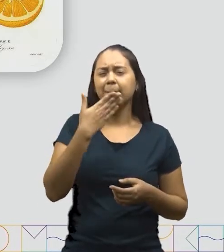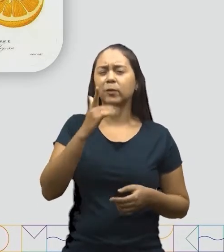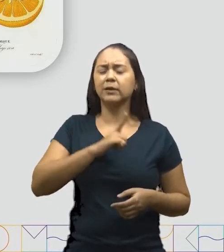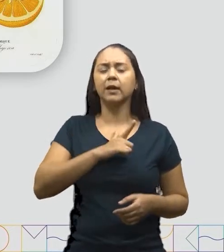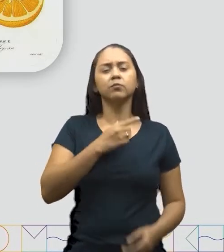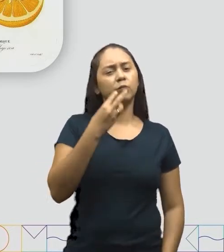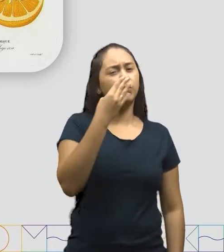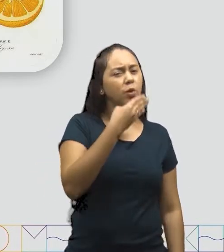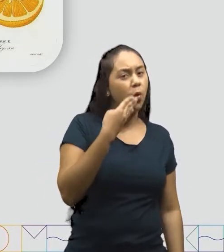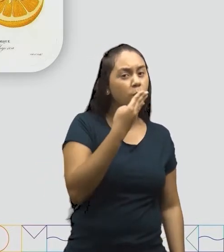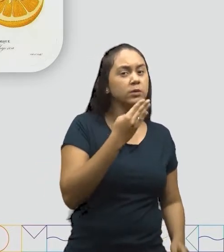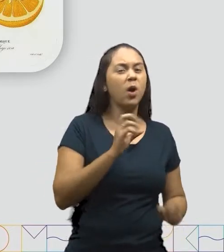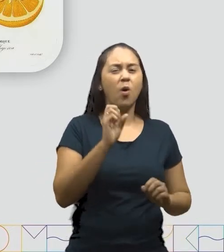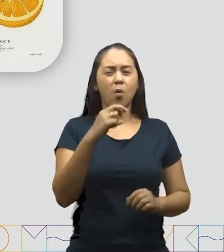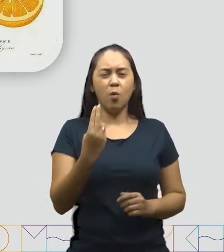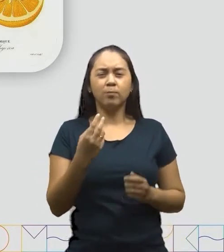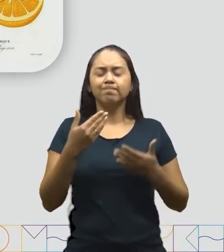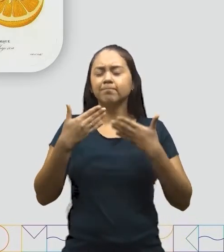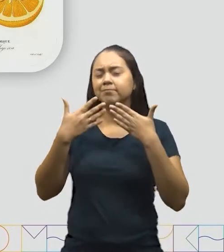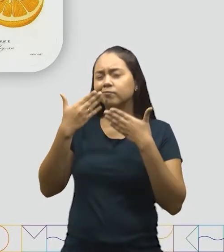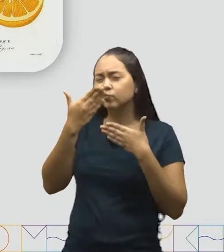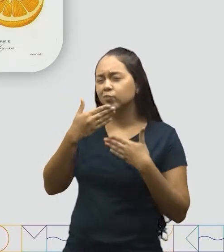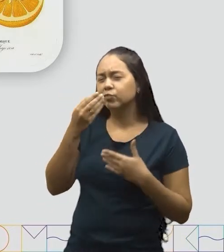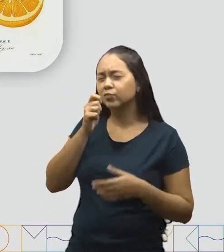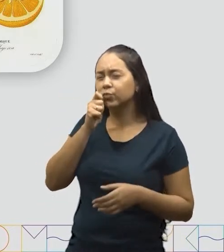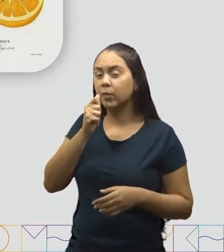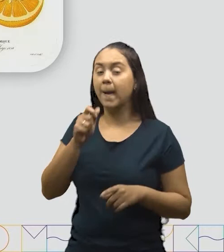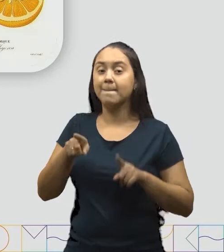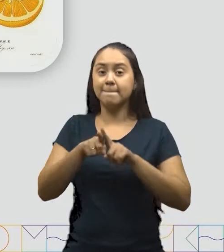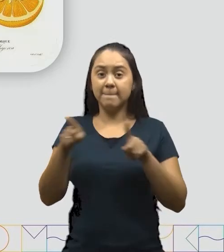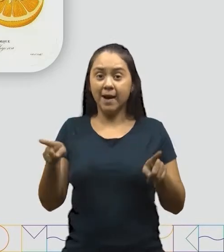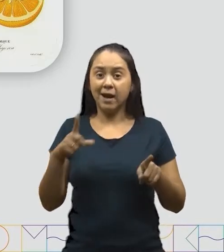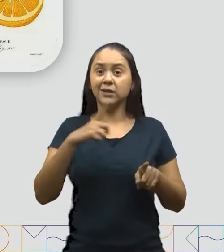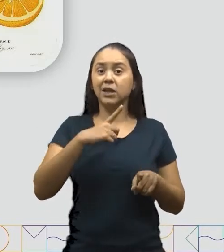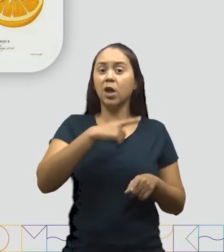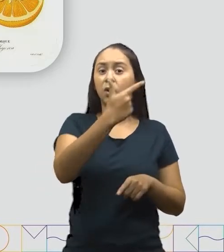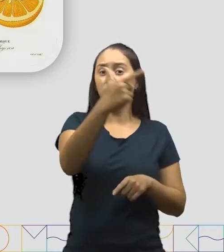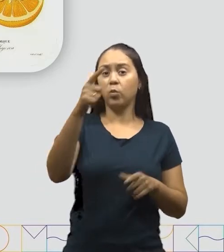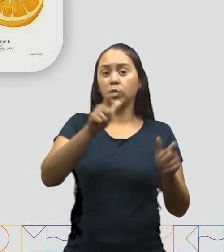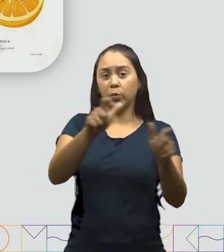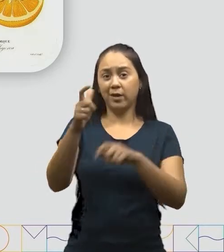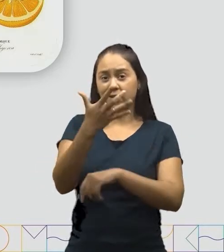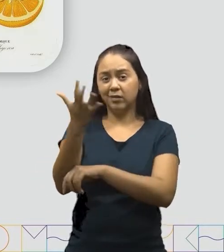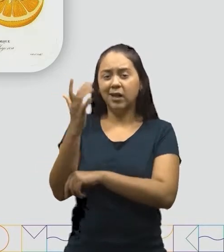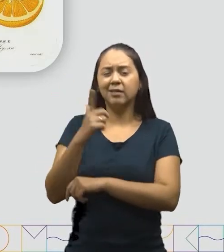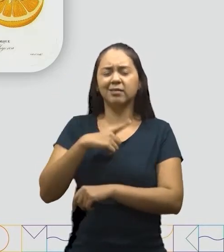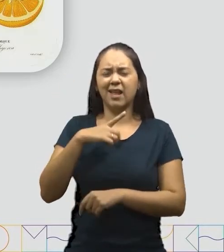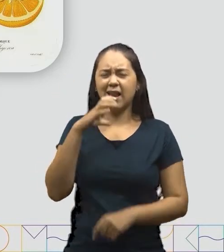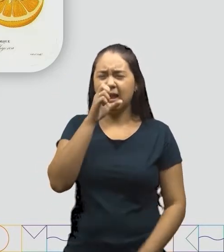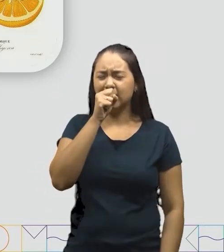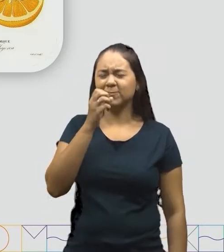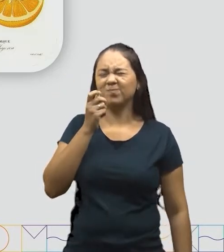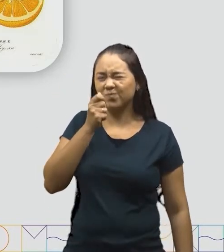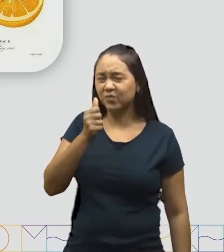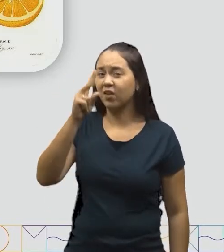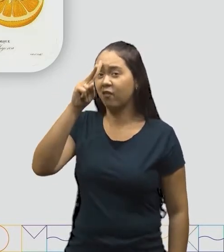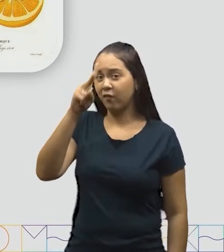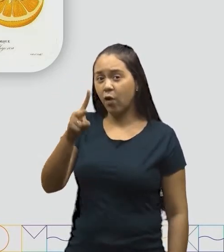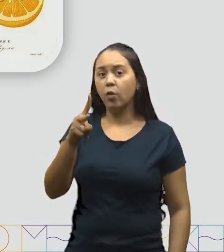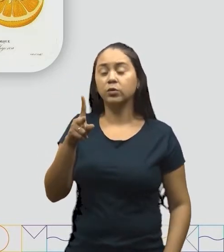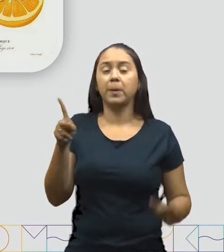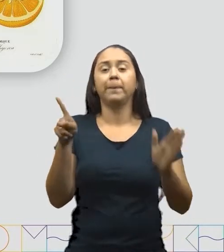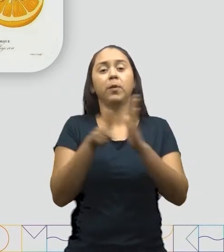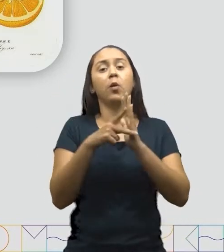levemente ácido, mas na natureza existem também as laranjas extremamente ácidas, que pertencem a